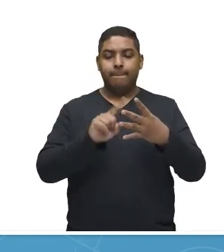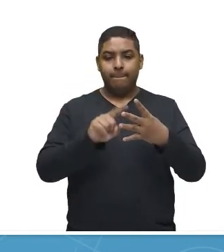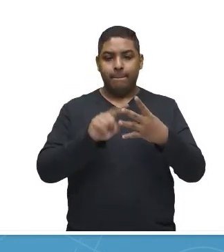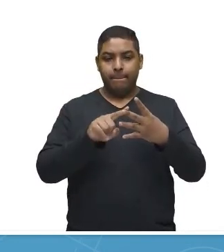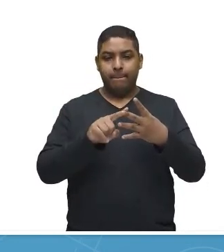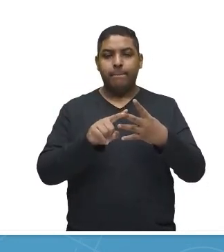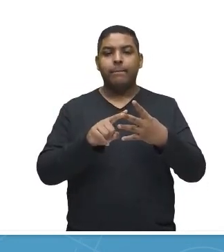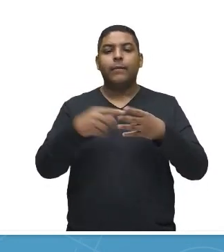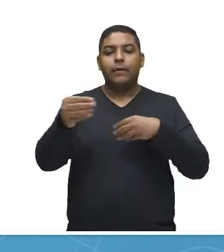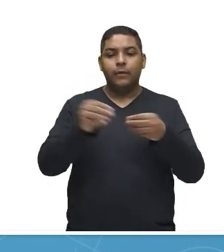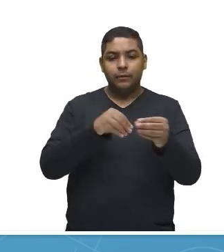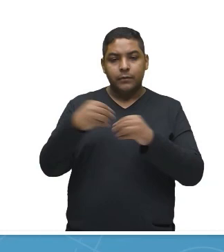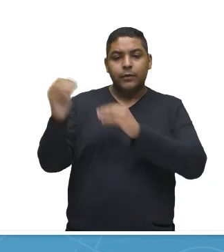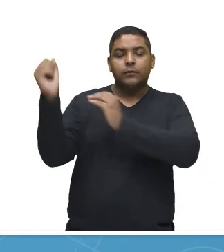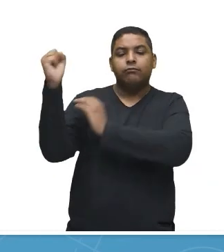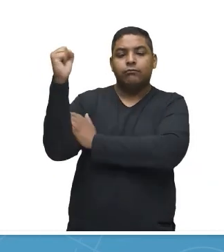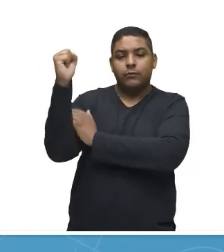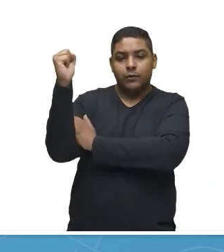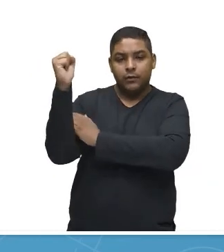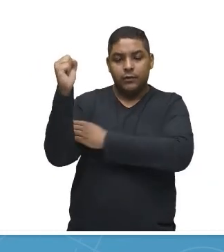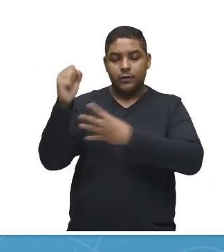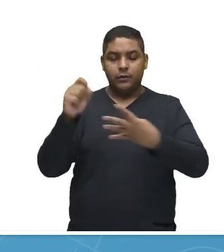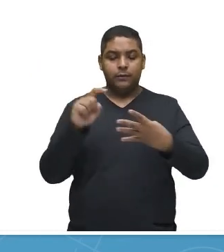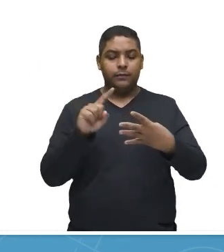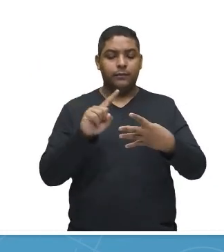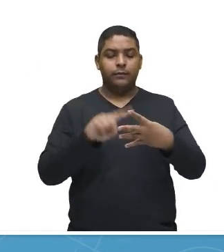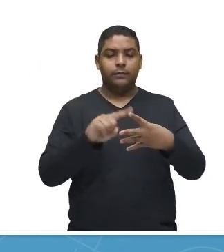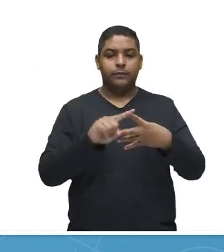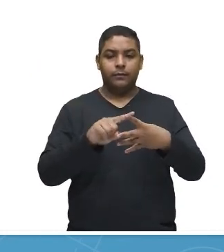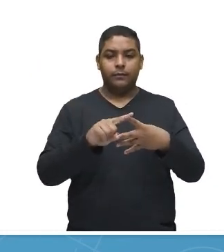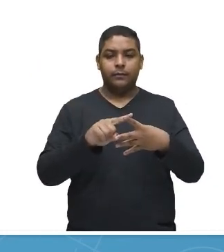terceiro, flexibilidade e força.